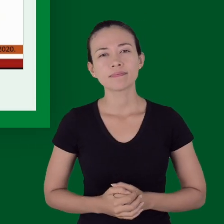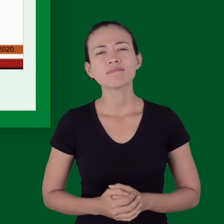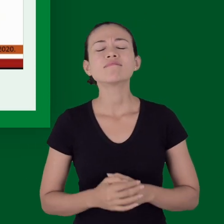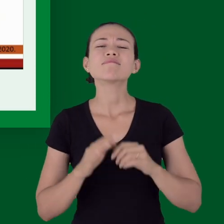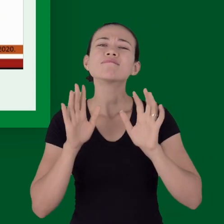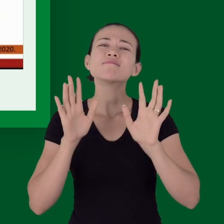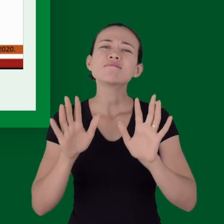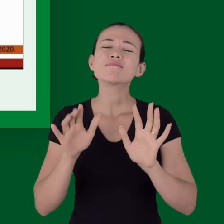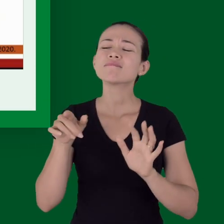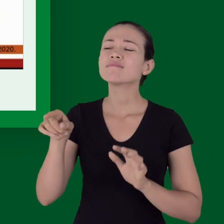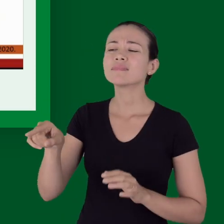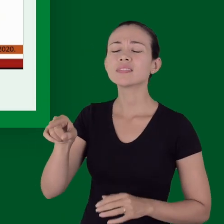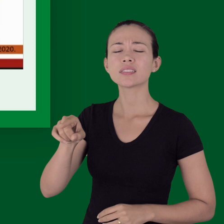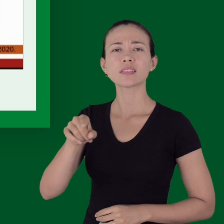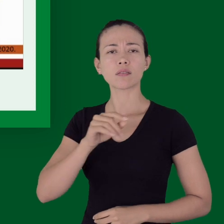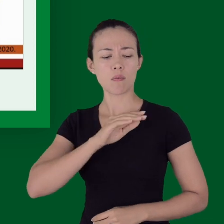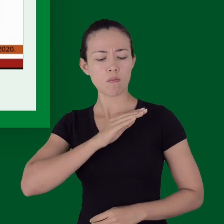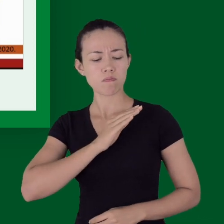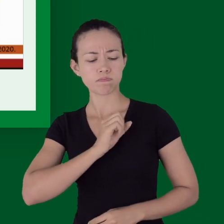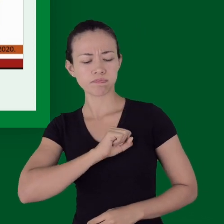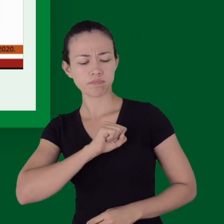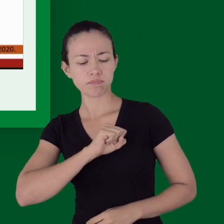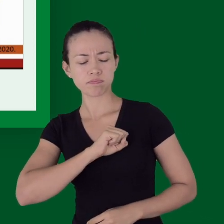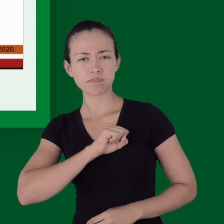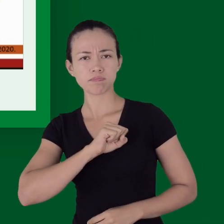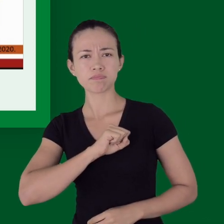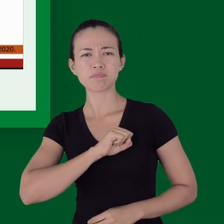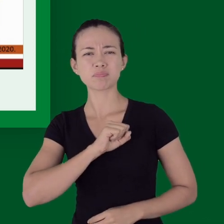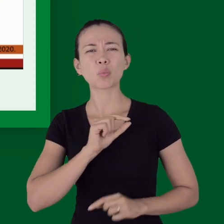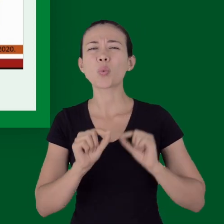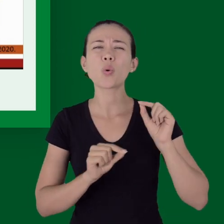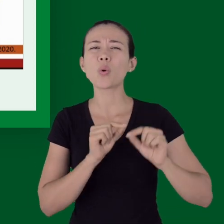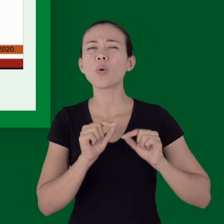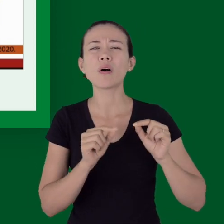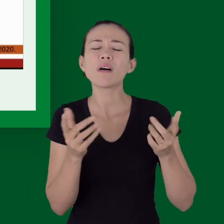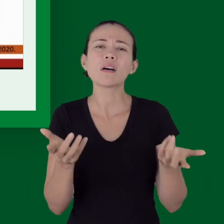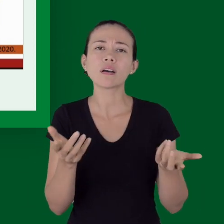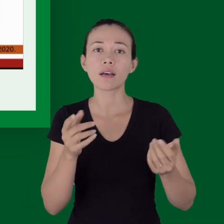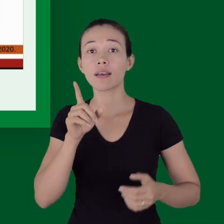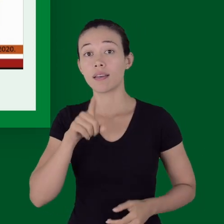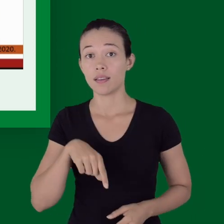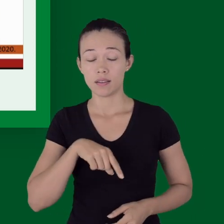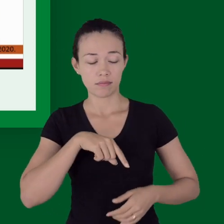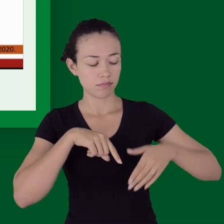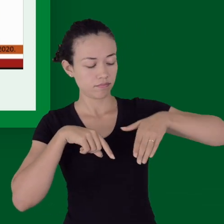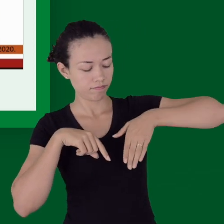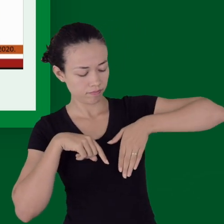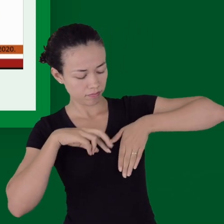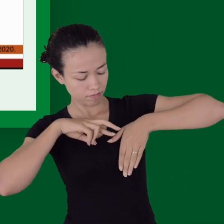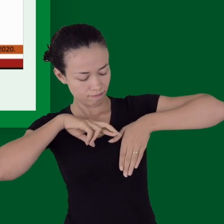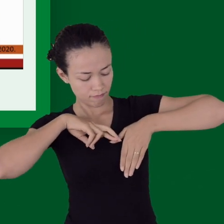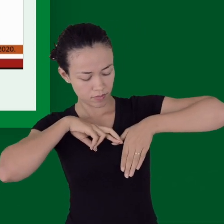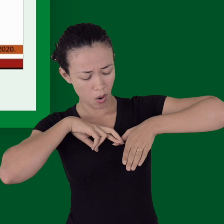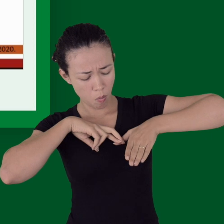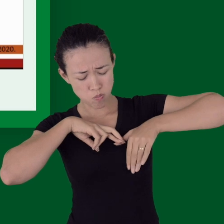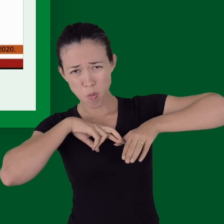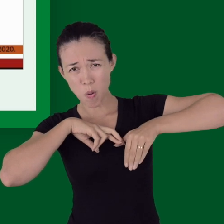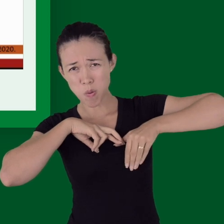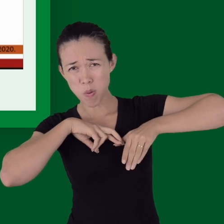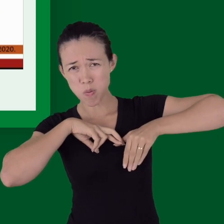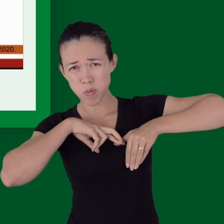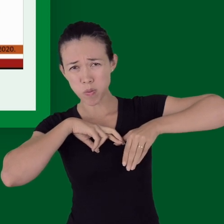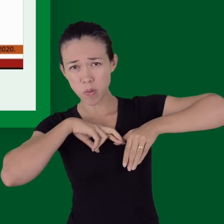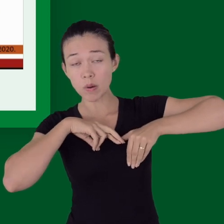Inicialmente, o que é a fibrilação ventricular, né? São movimentos incoordenados de alta frequência do ventrículo que não vão gerar um